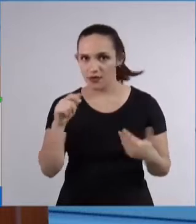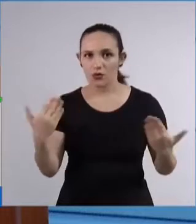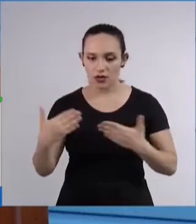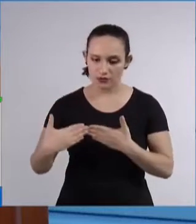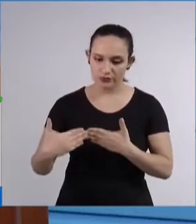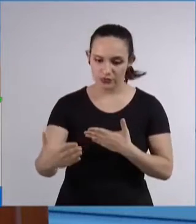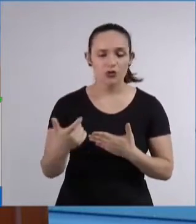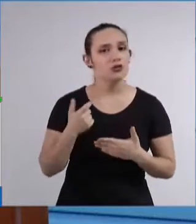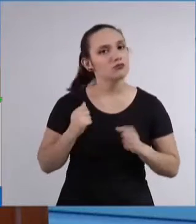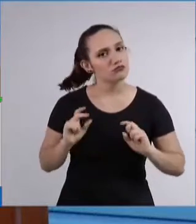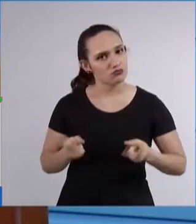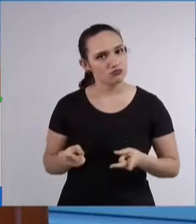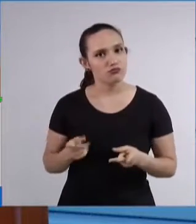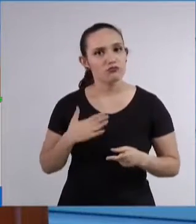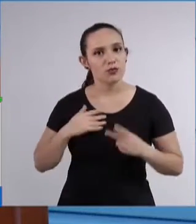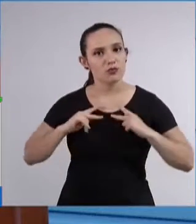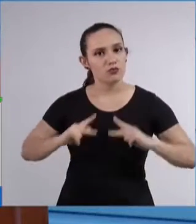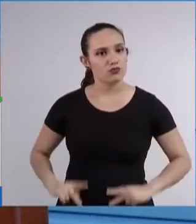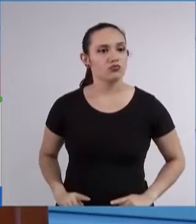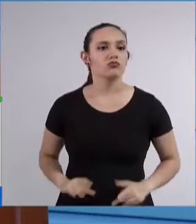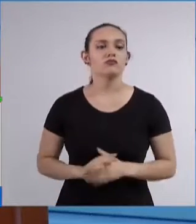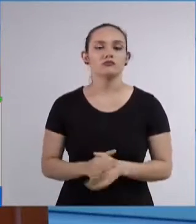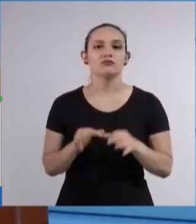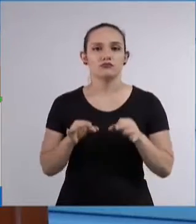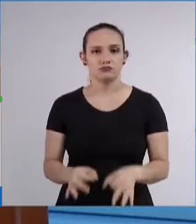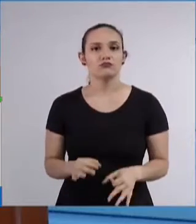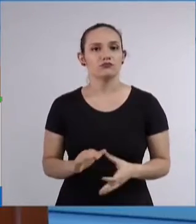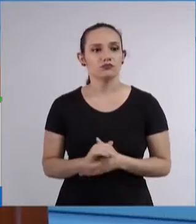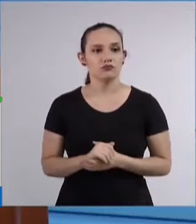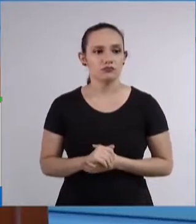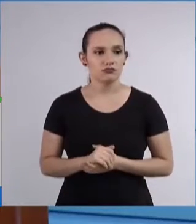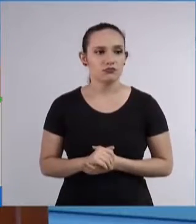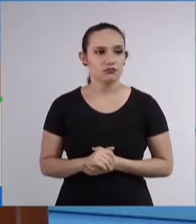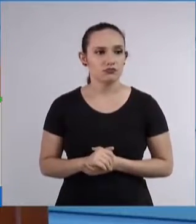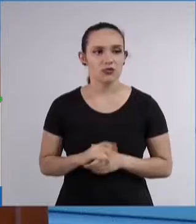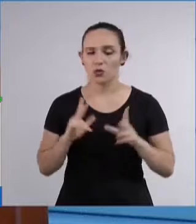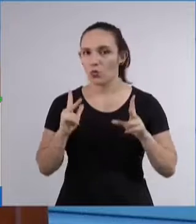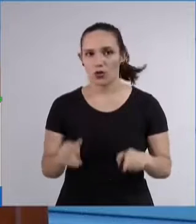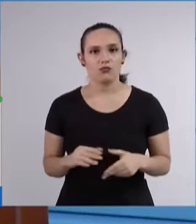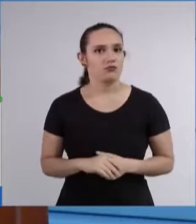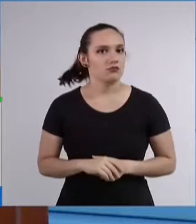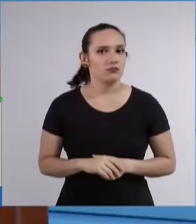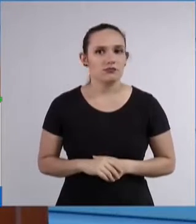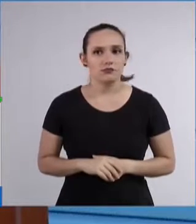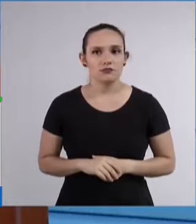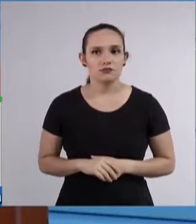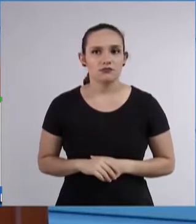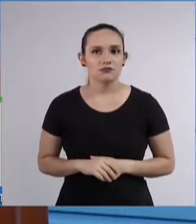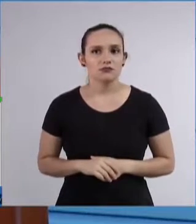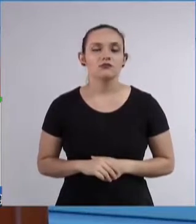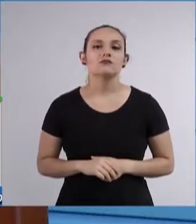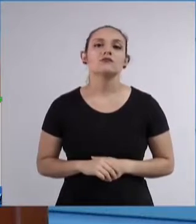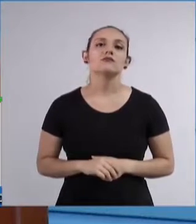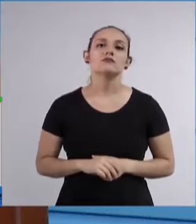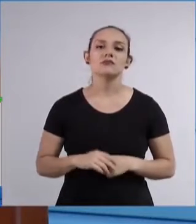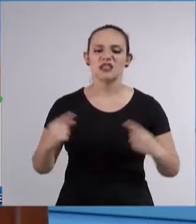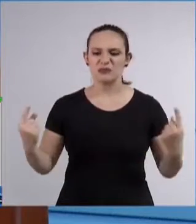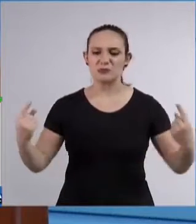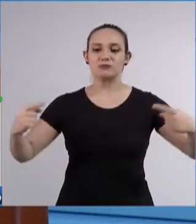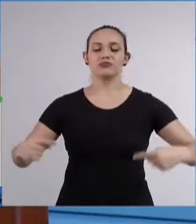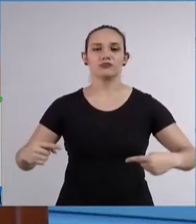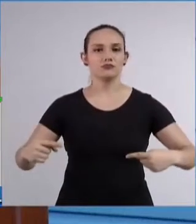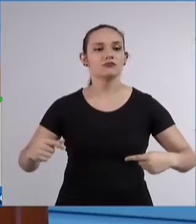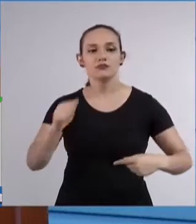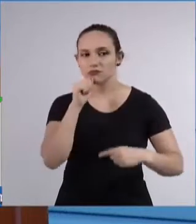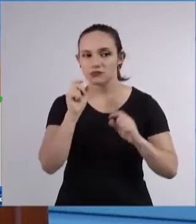vamos manter a nossa postura que sempre fizemos, de quanto oposição, de não